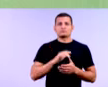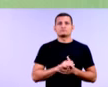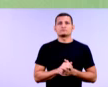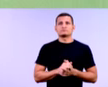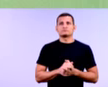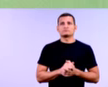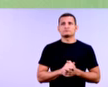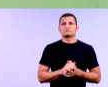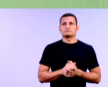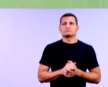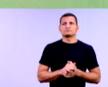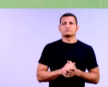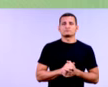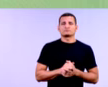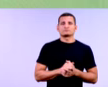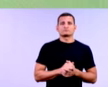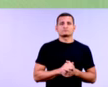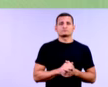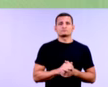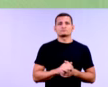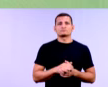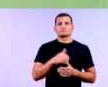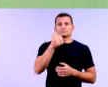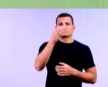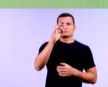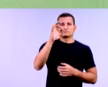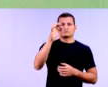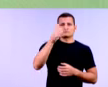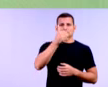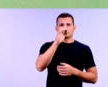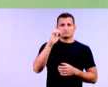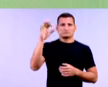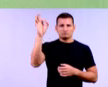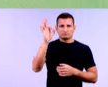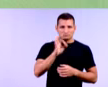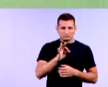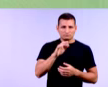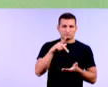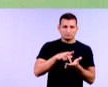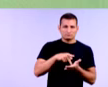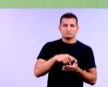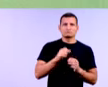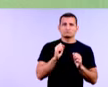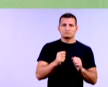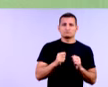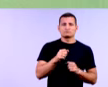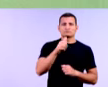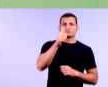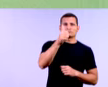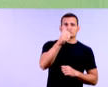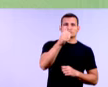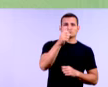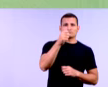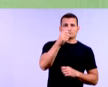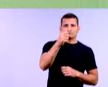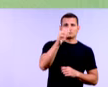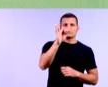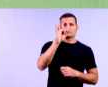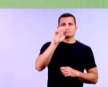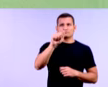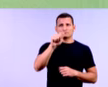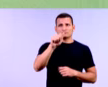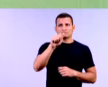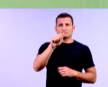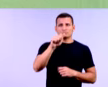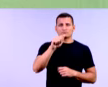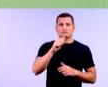professora Tayane? Ata. É ata mesmo a resposta? Ata. Ata. Porque a ata,